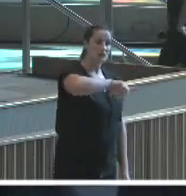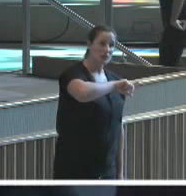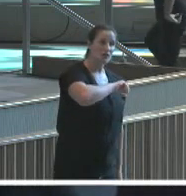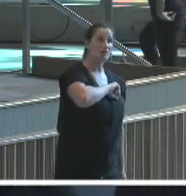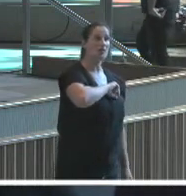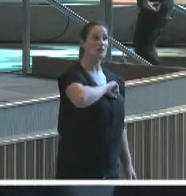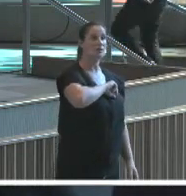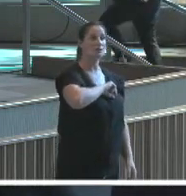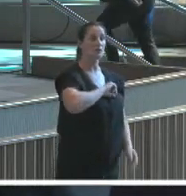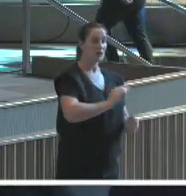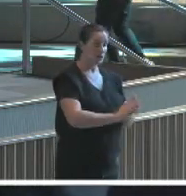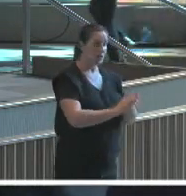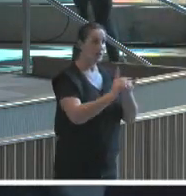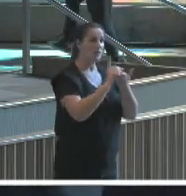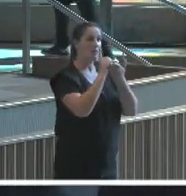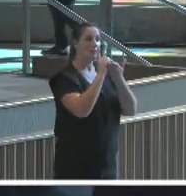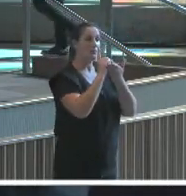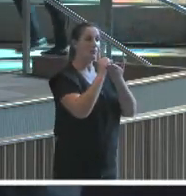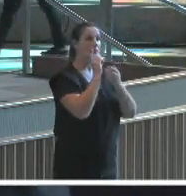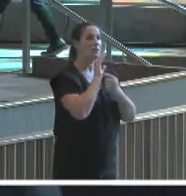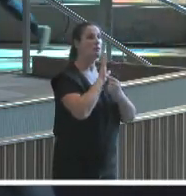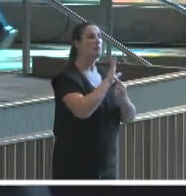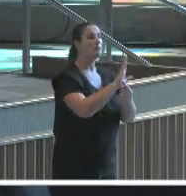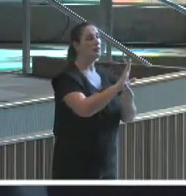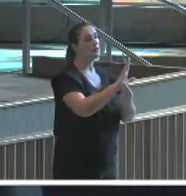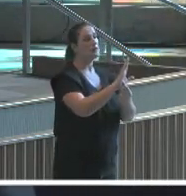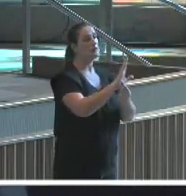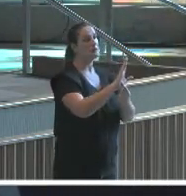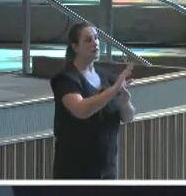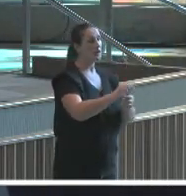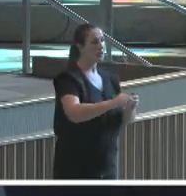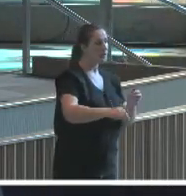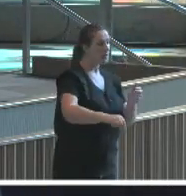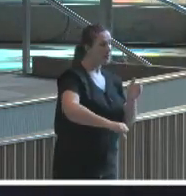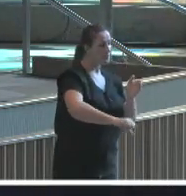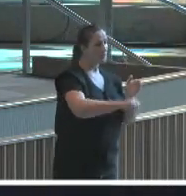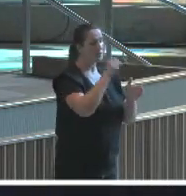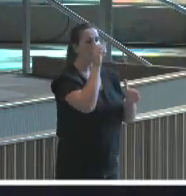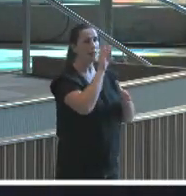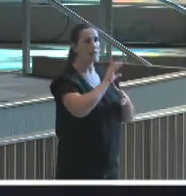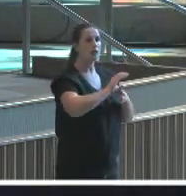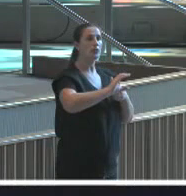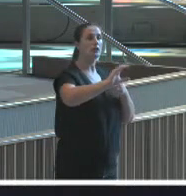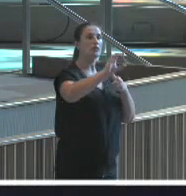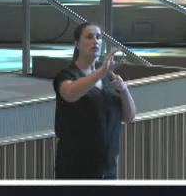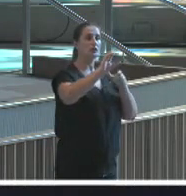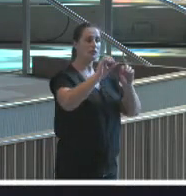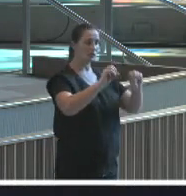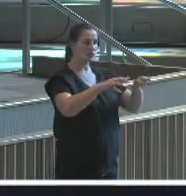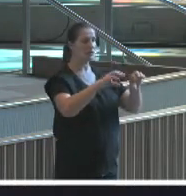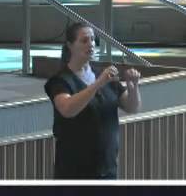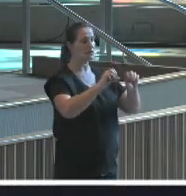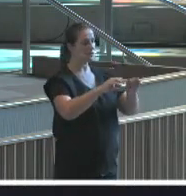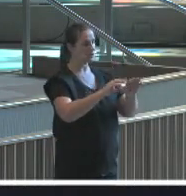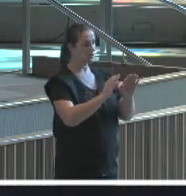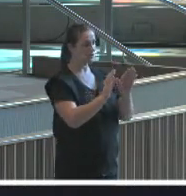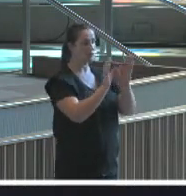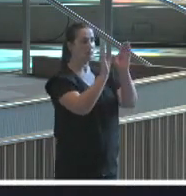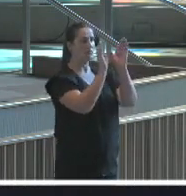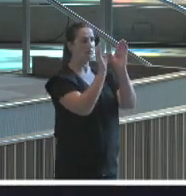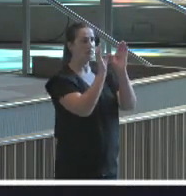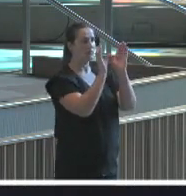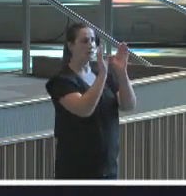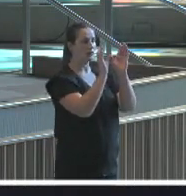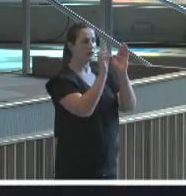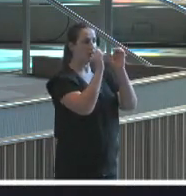E a Bíblia diz uma coisa tão interessante lá em 1 Coríntios, quando ensina sobre essa aliança, sobre esse memorial. Ele